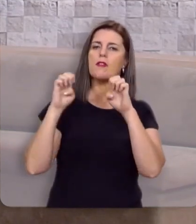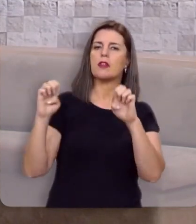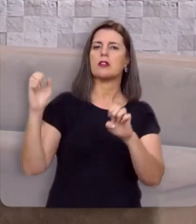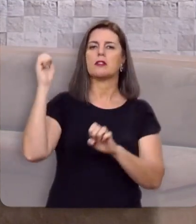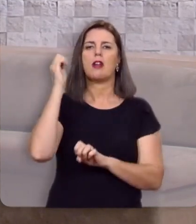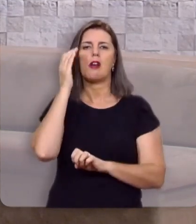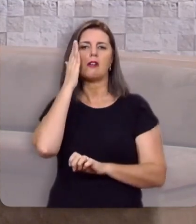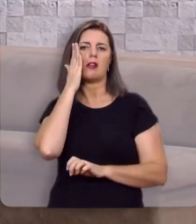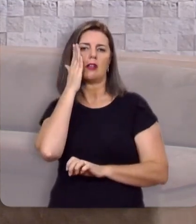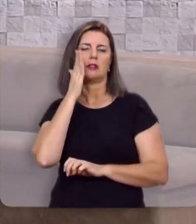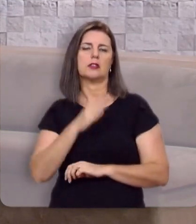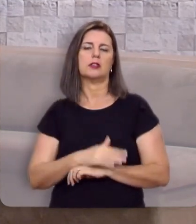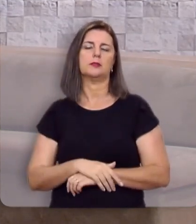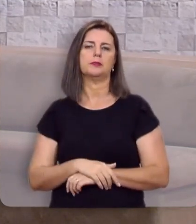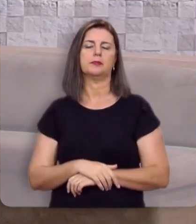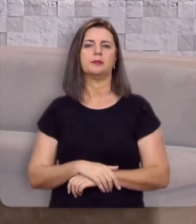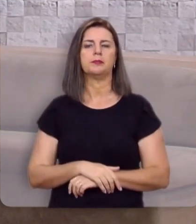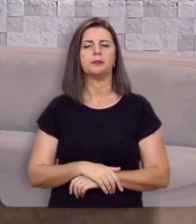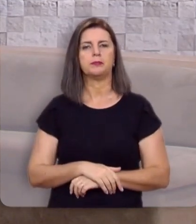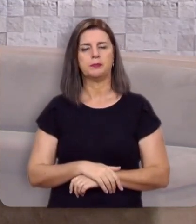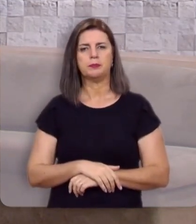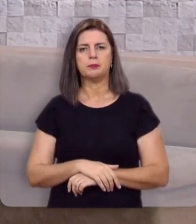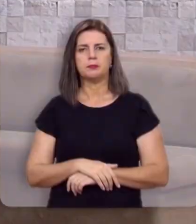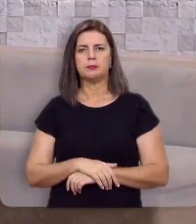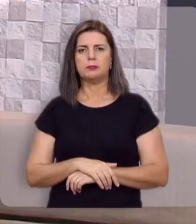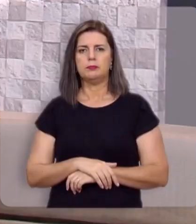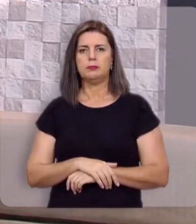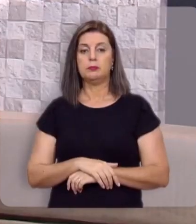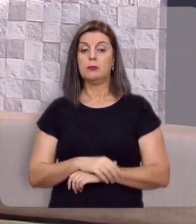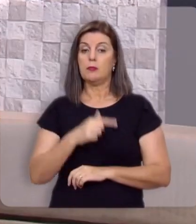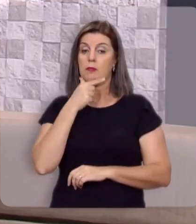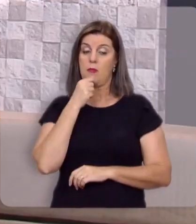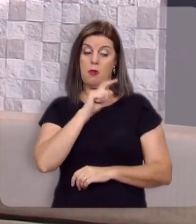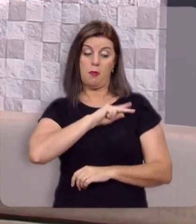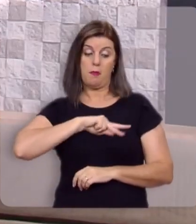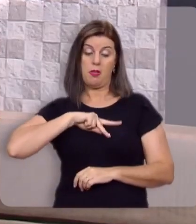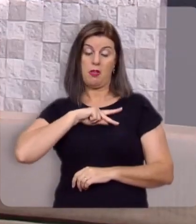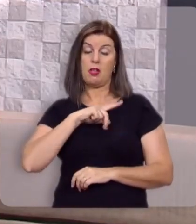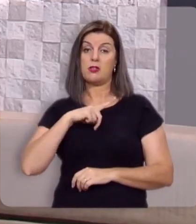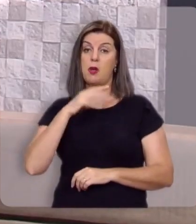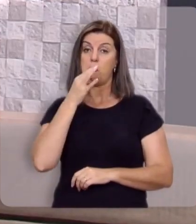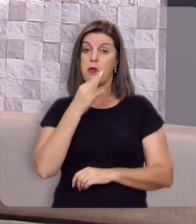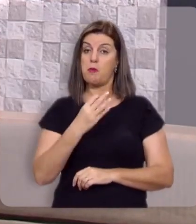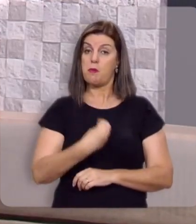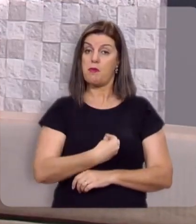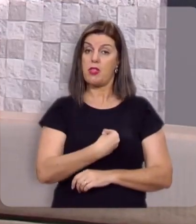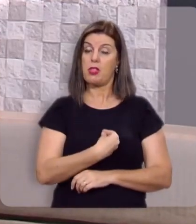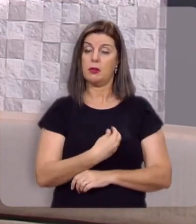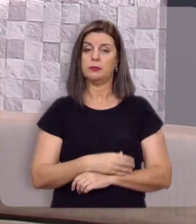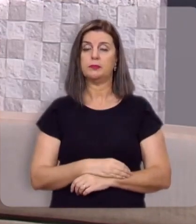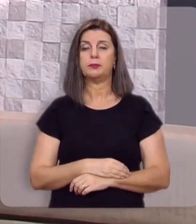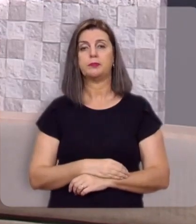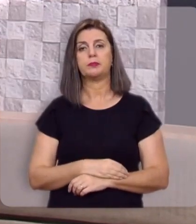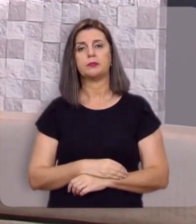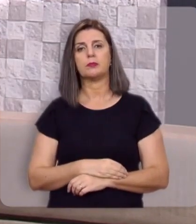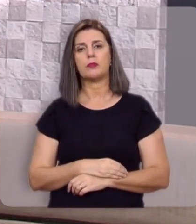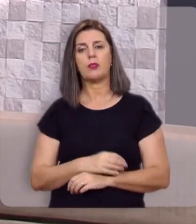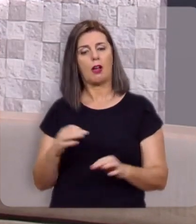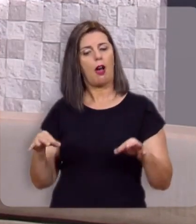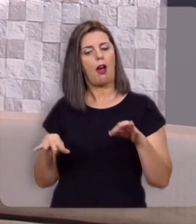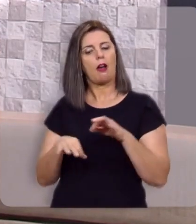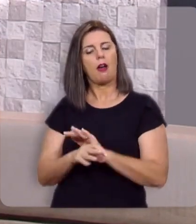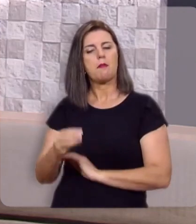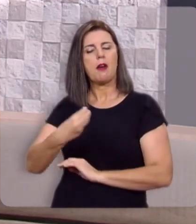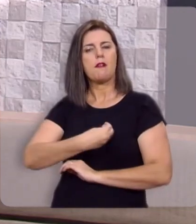evangelho da graça de Deus. Este homem tinha um propósito de vida. Era